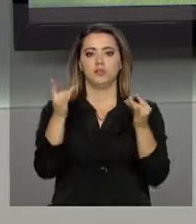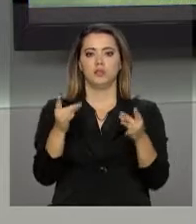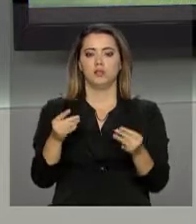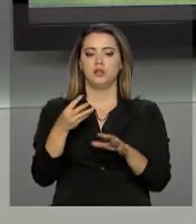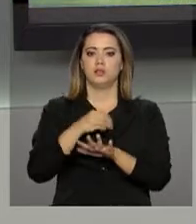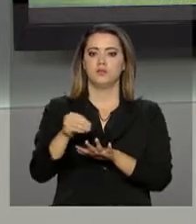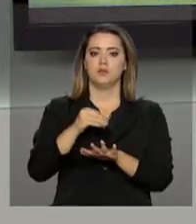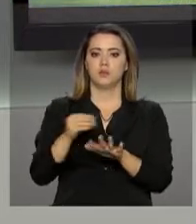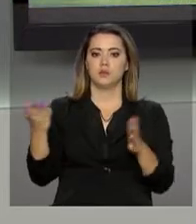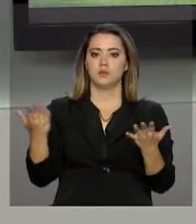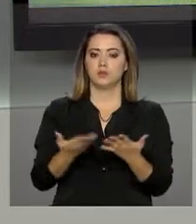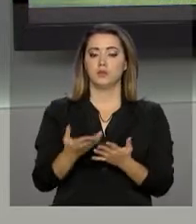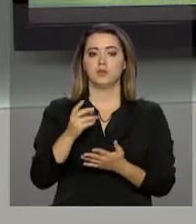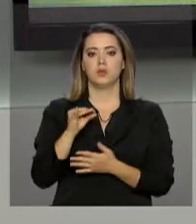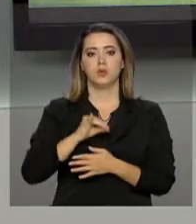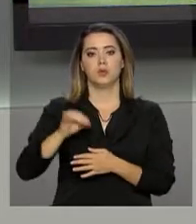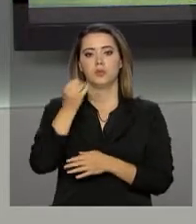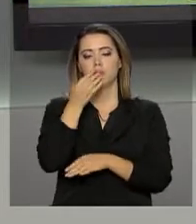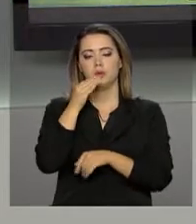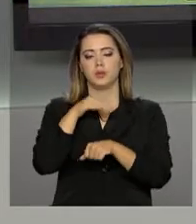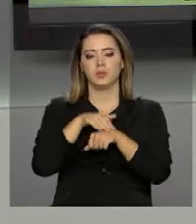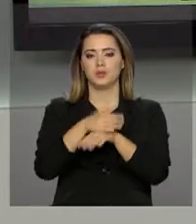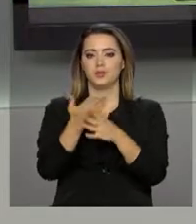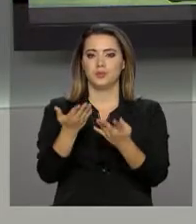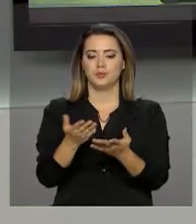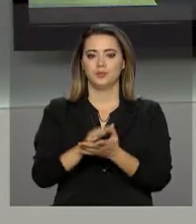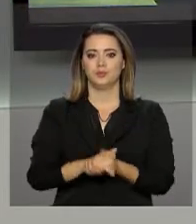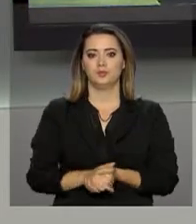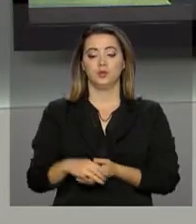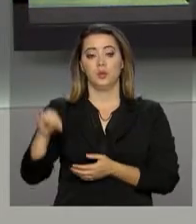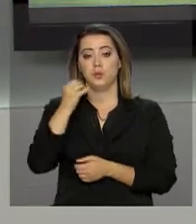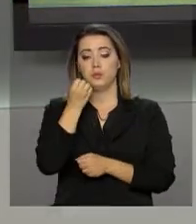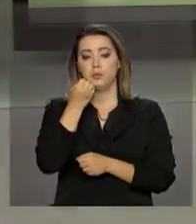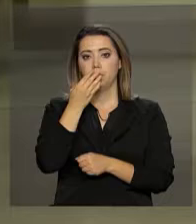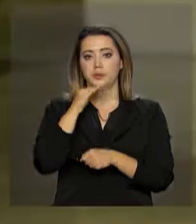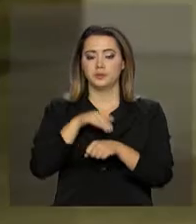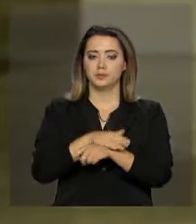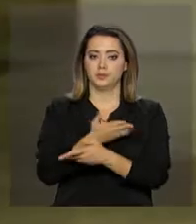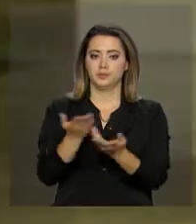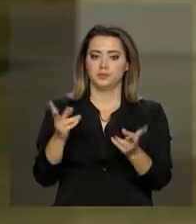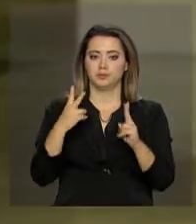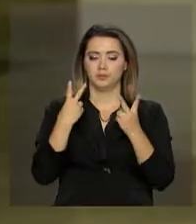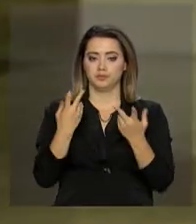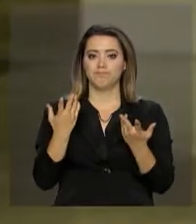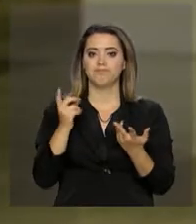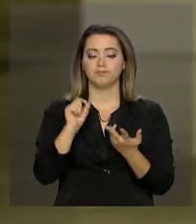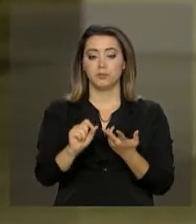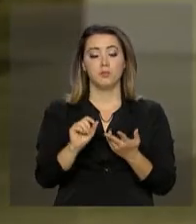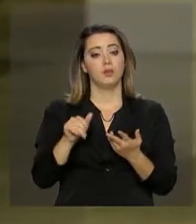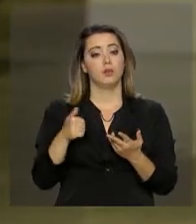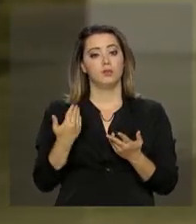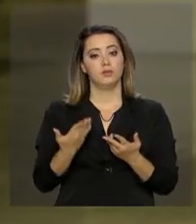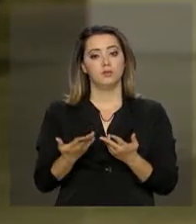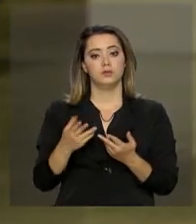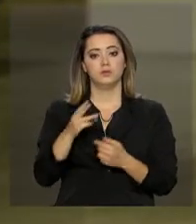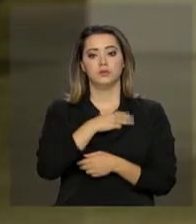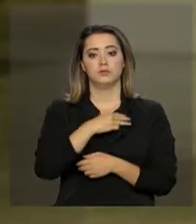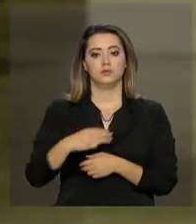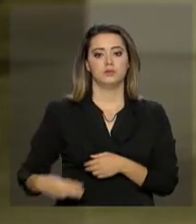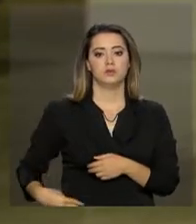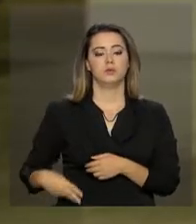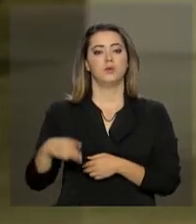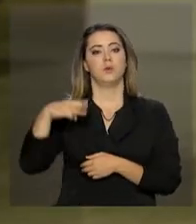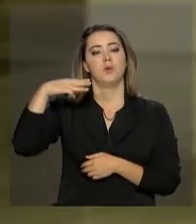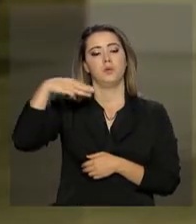ao vivo pra gente foi lá na boa noite pra você falar roberto boa noite para todos que nos acompanham perdão os ministros de relações